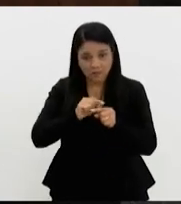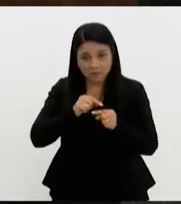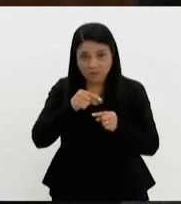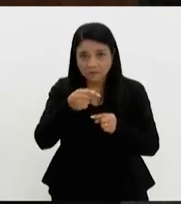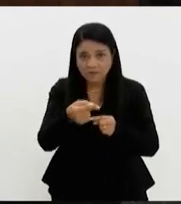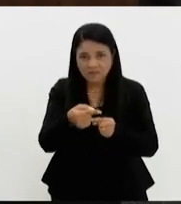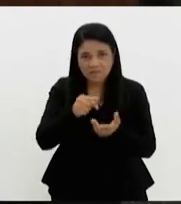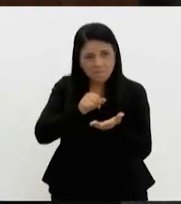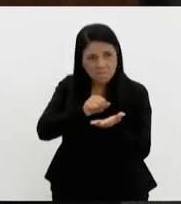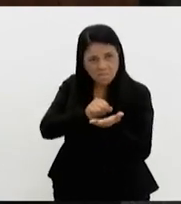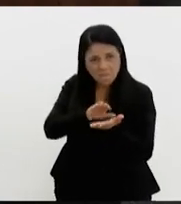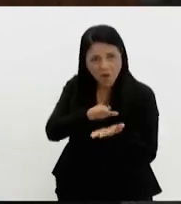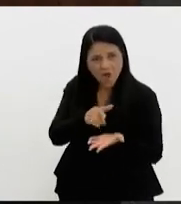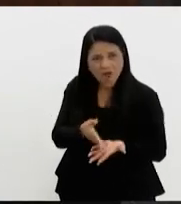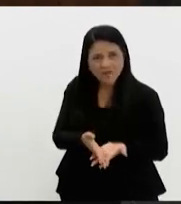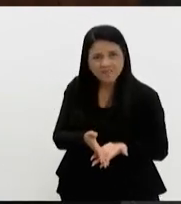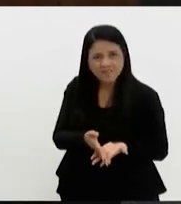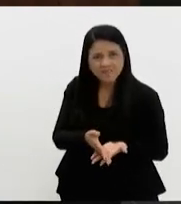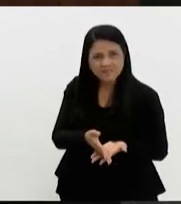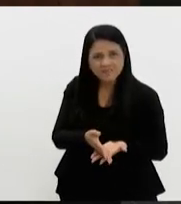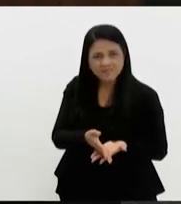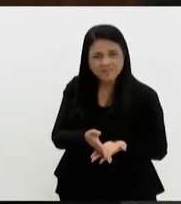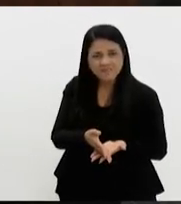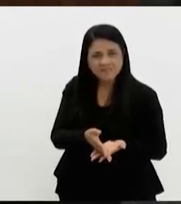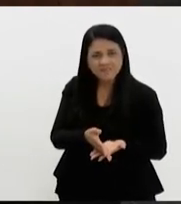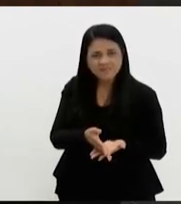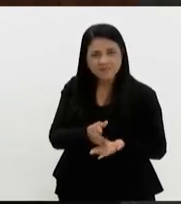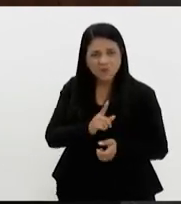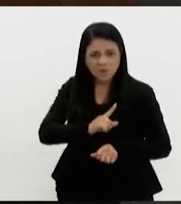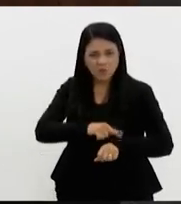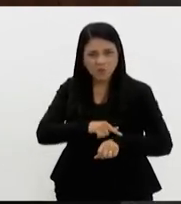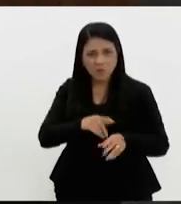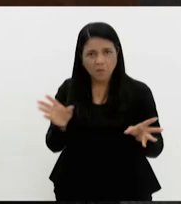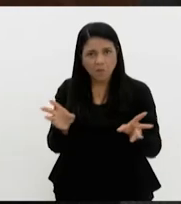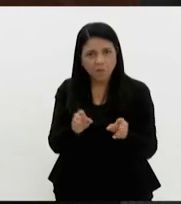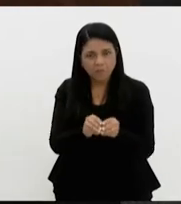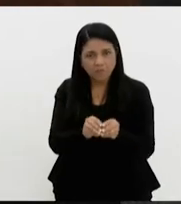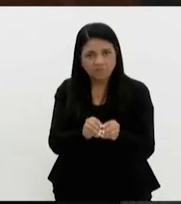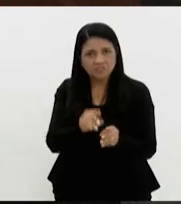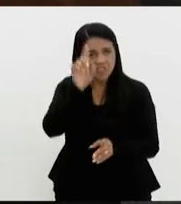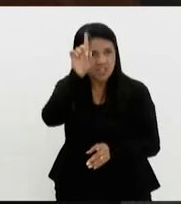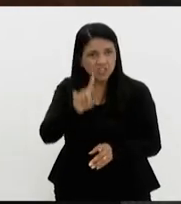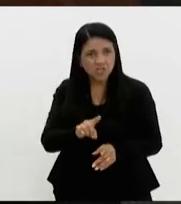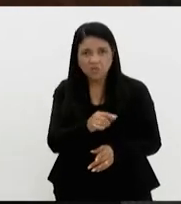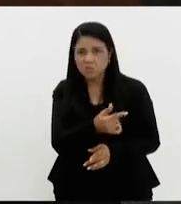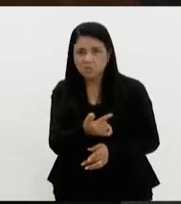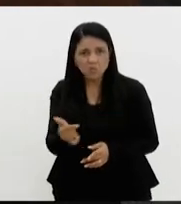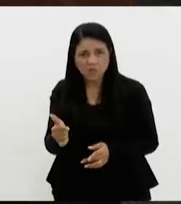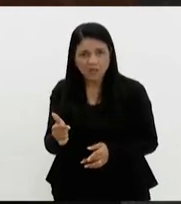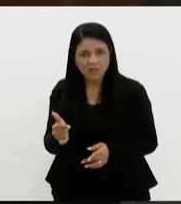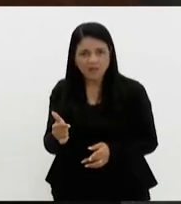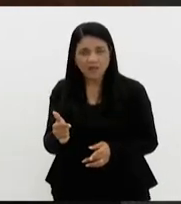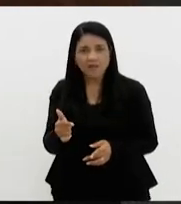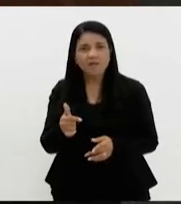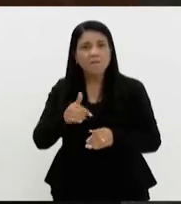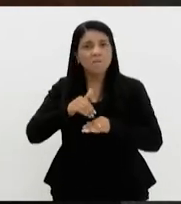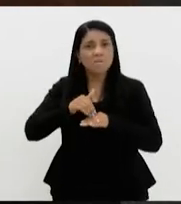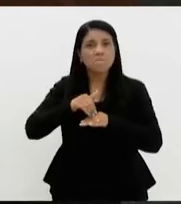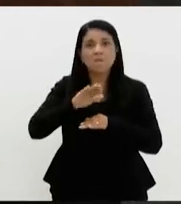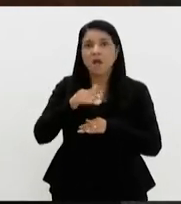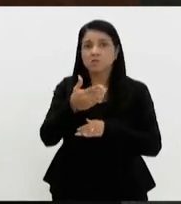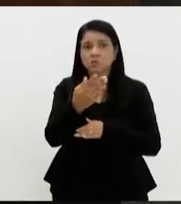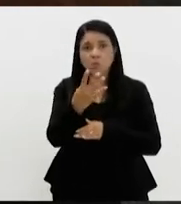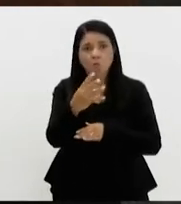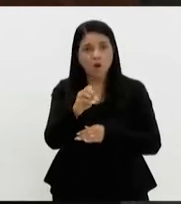serem mandados embora, quando acabar o seu tempo, sem direito algum. Muitos até com mais de 40